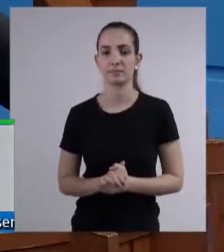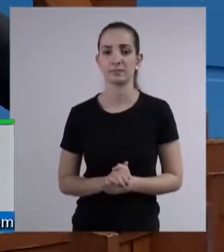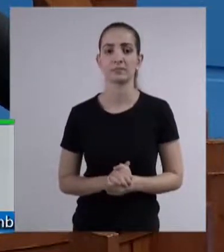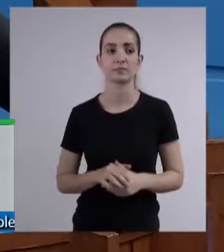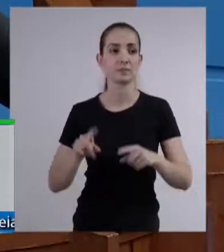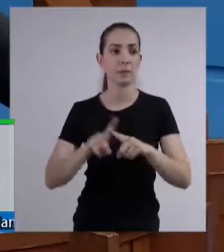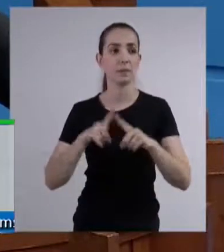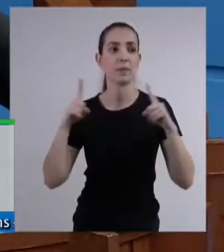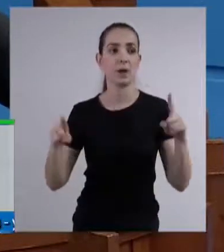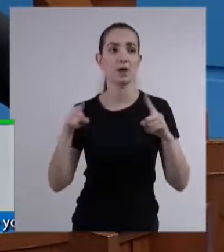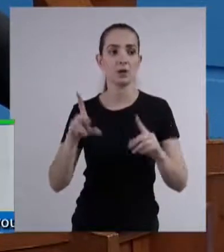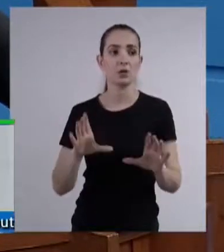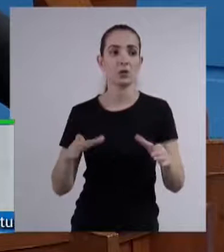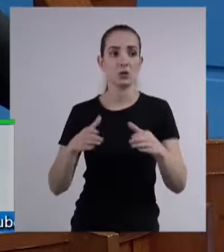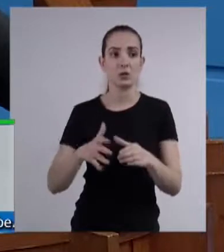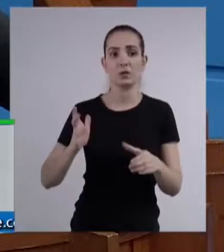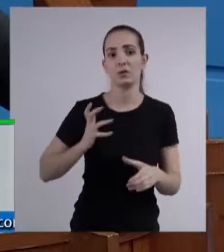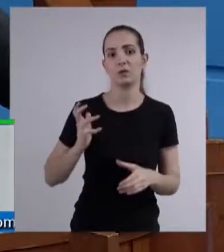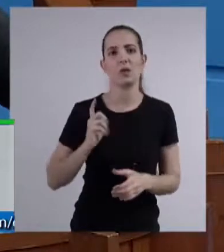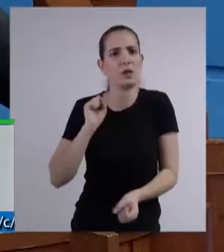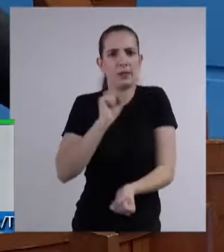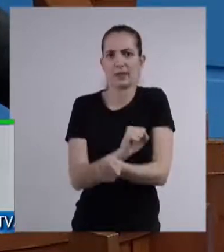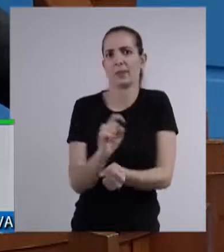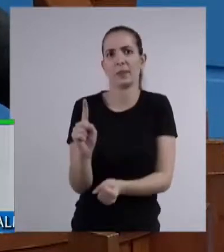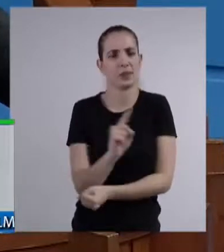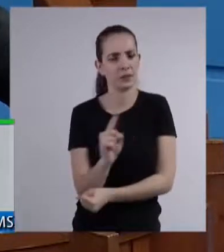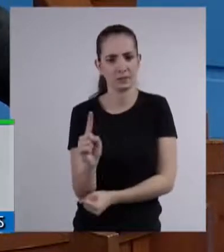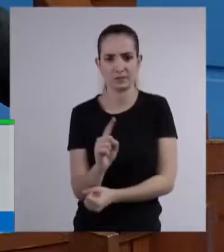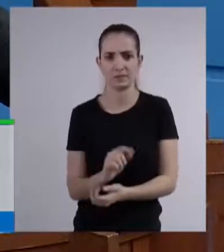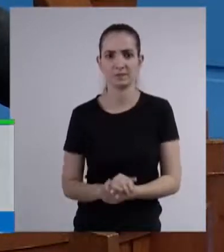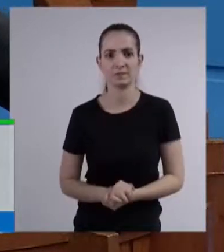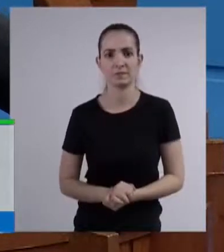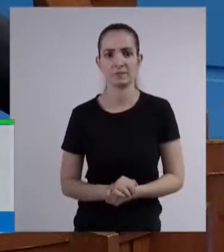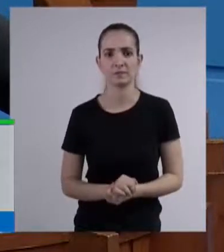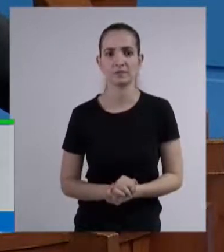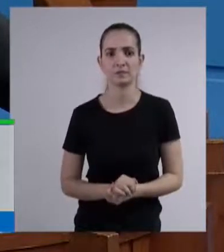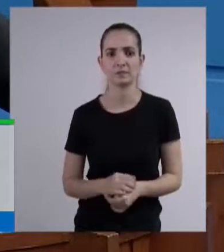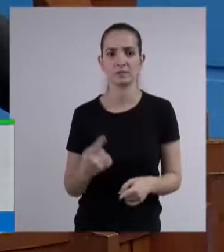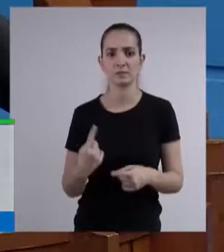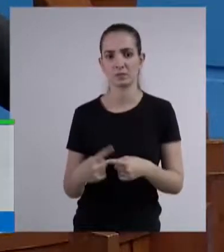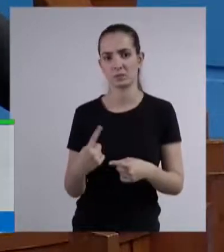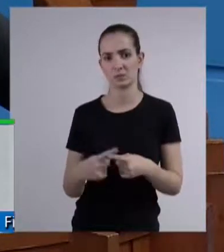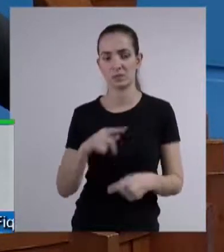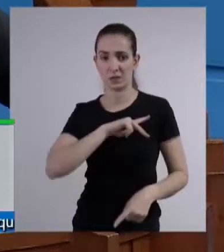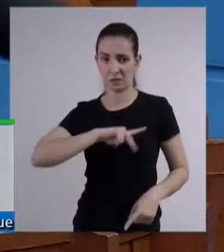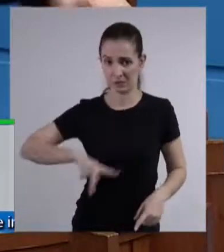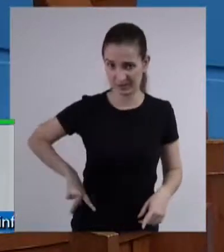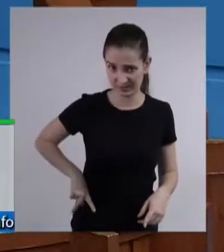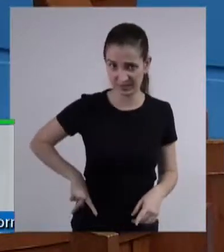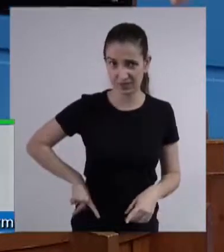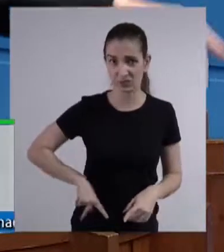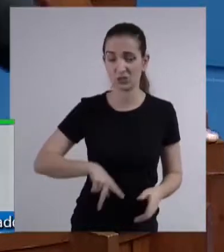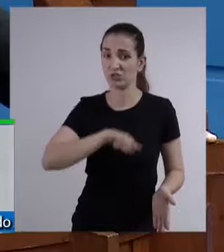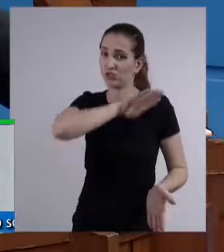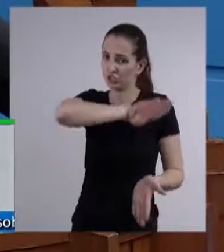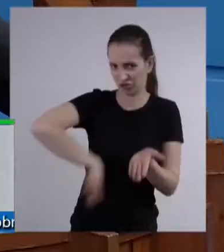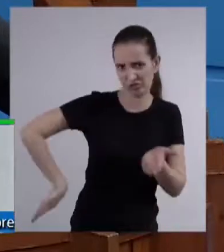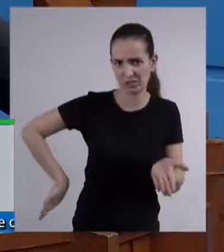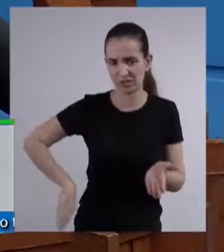Mas essa elite não parou por aí. Além de tirar a presidente do poder, ela que foi